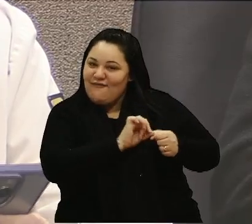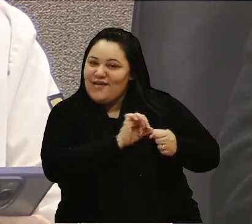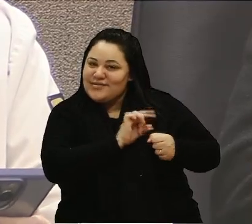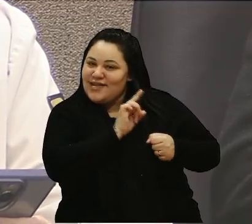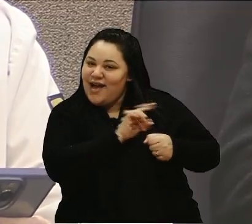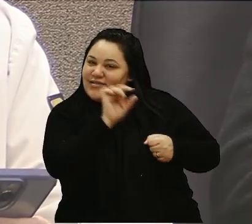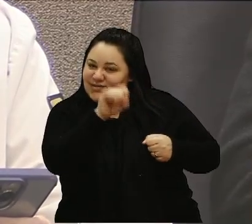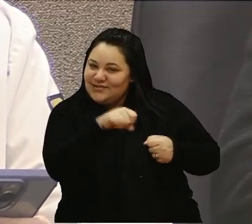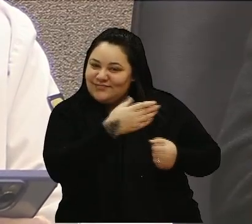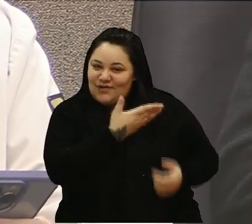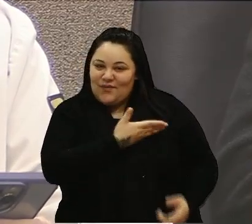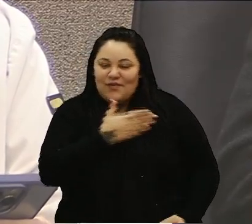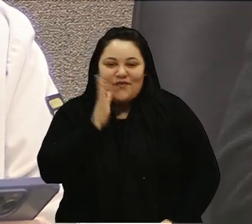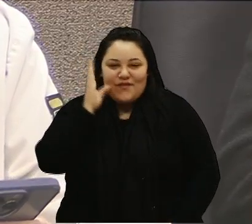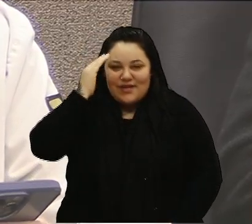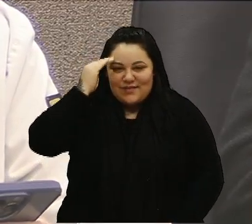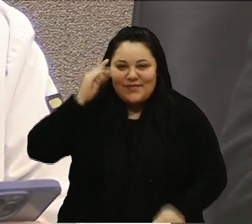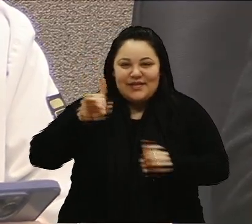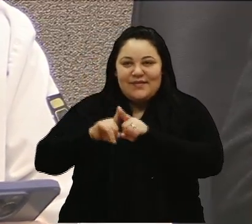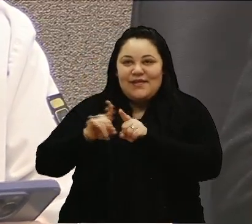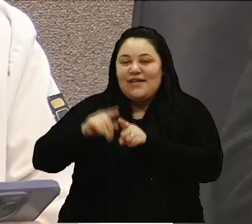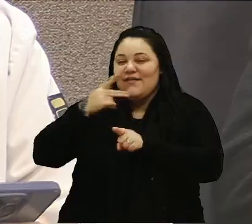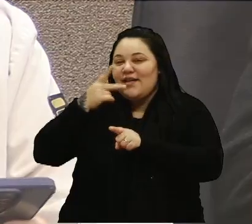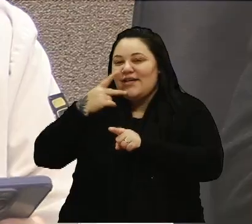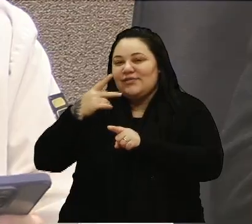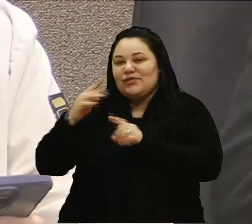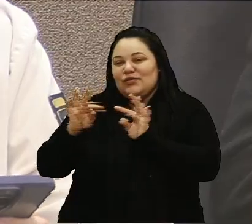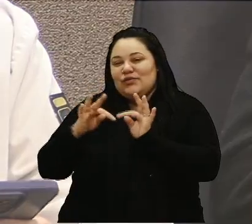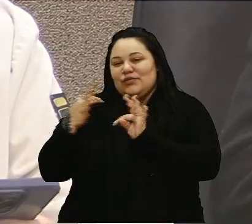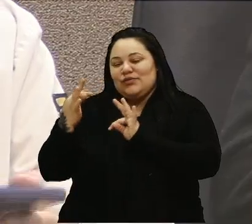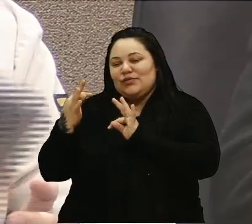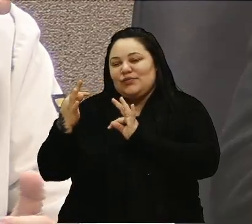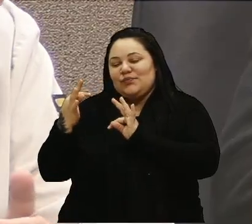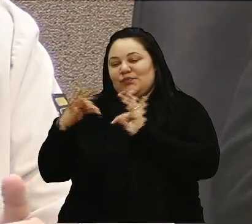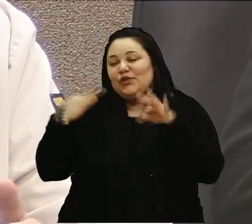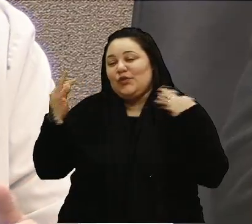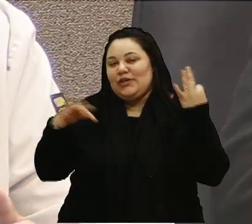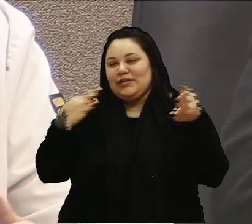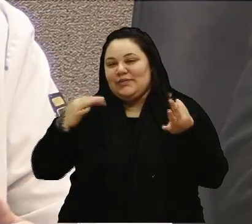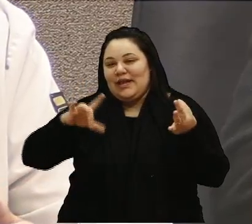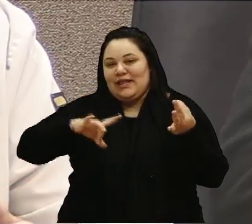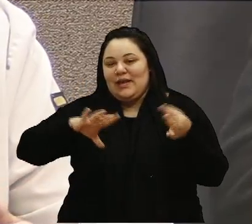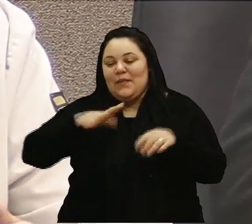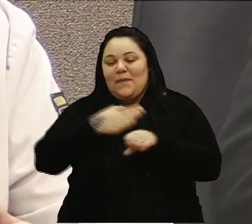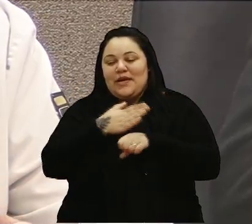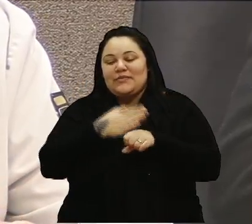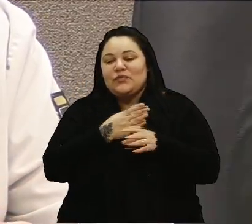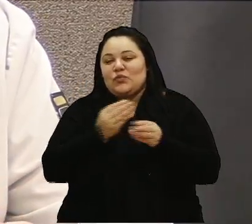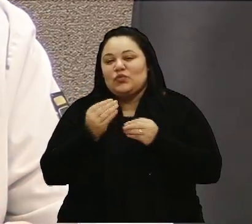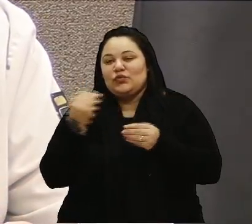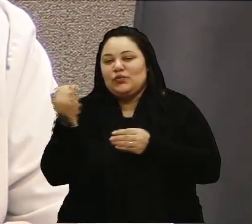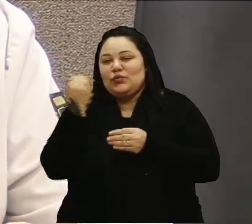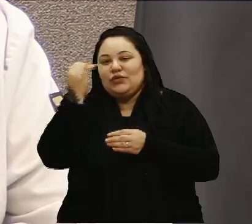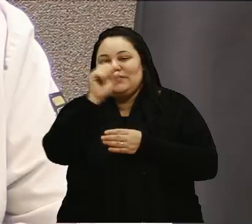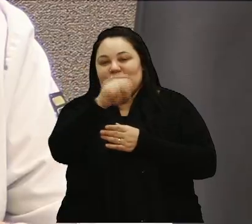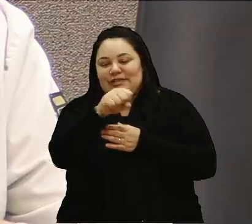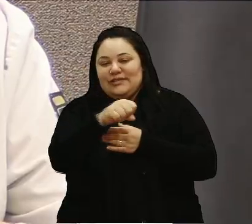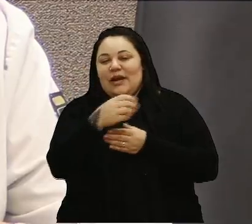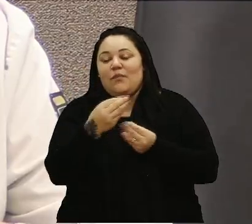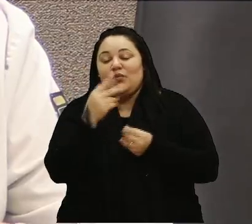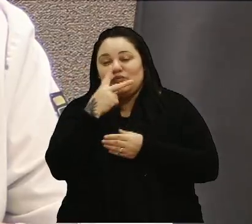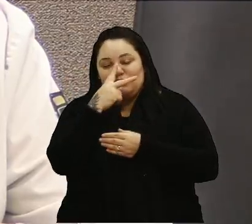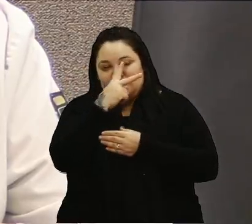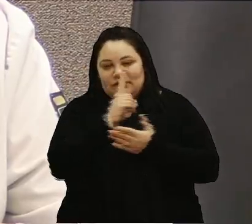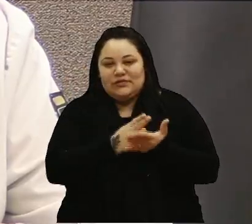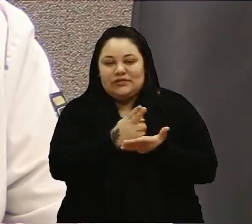amigo Felipe, né, na questão do agroturismo, né, uma coisa fantástica, ela tem uma participação muito grande, muito forte, sempre teve